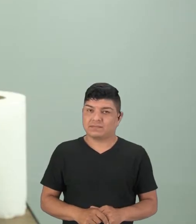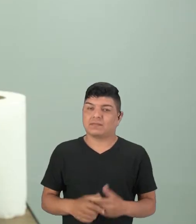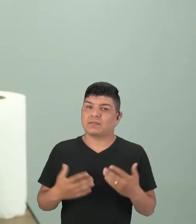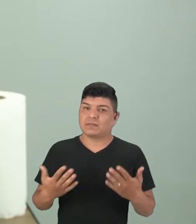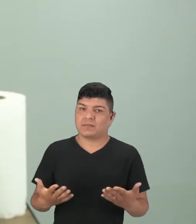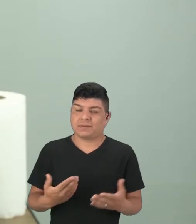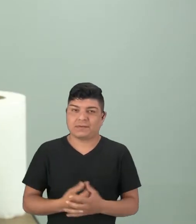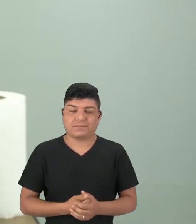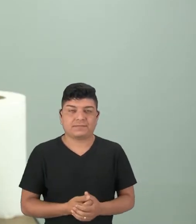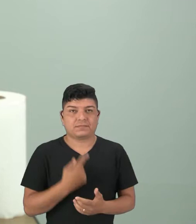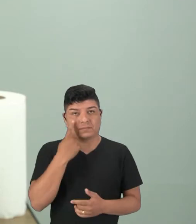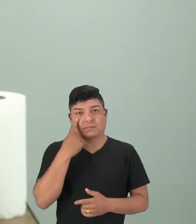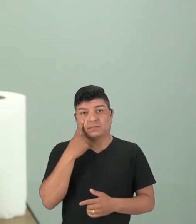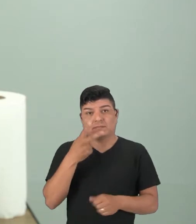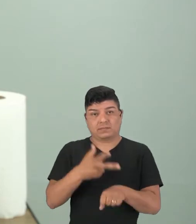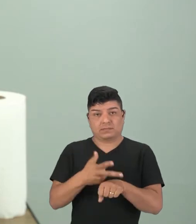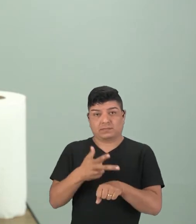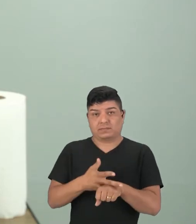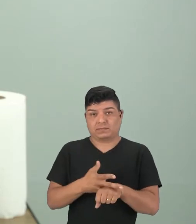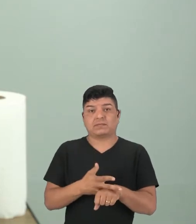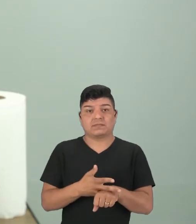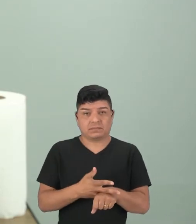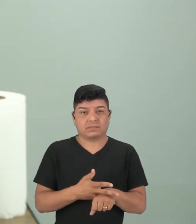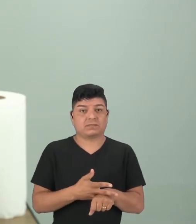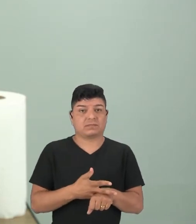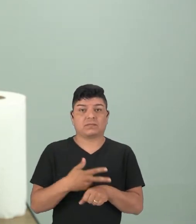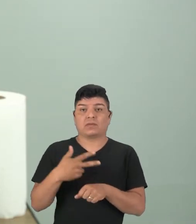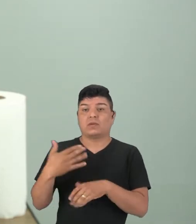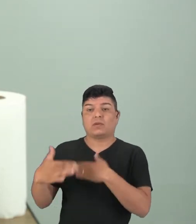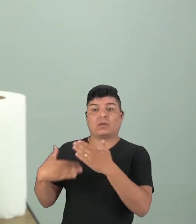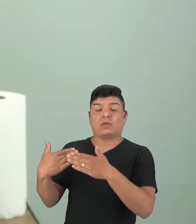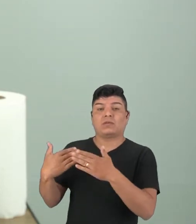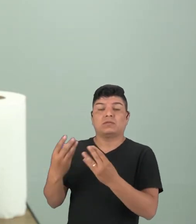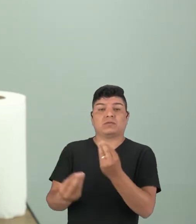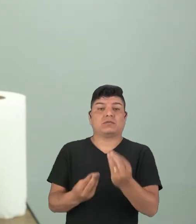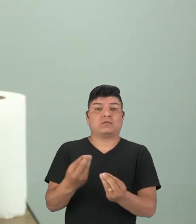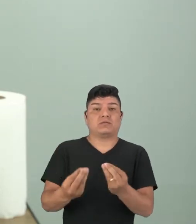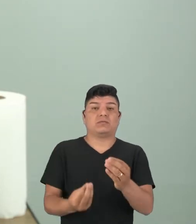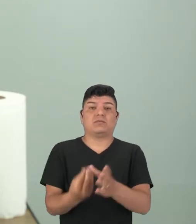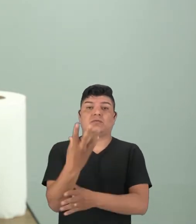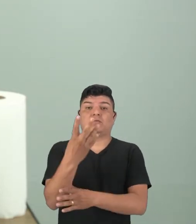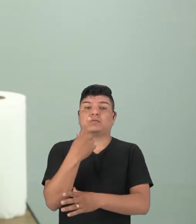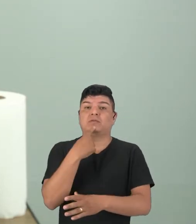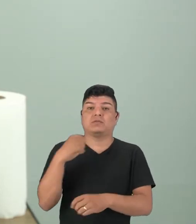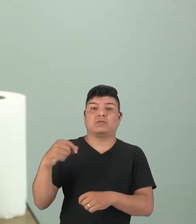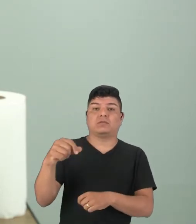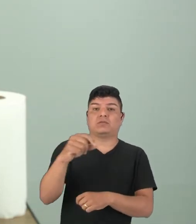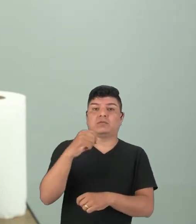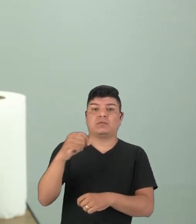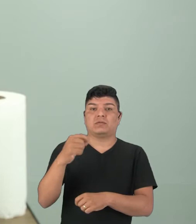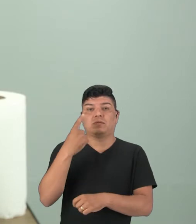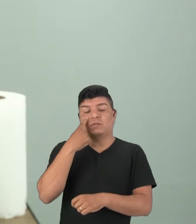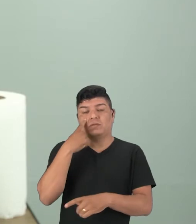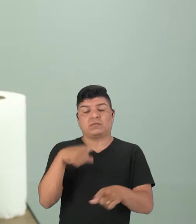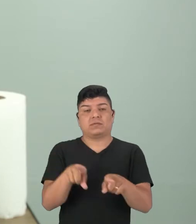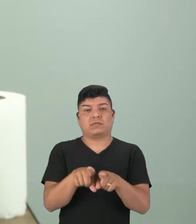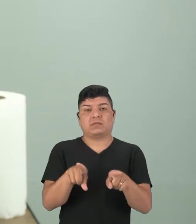Então, olha só. Vocês viram um vídeo onde a gente viu o processo de onde vem o sal, né? Na aula anterior também nós